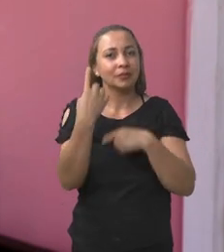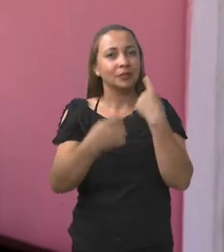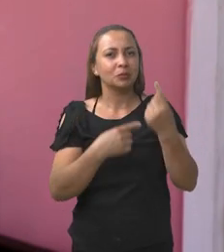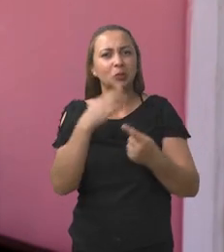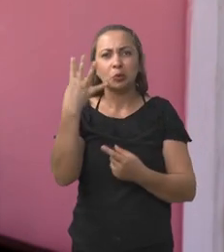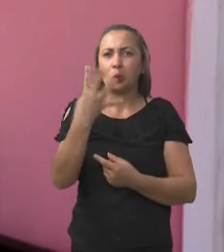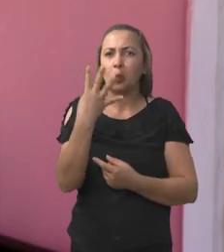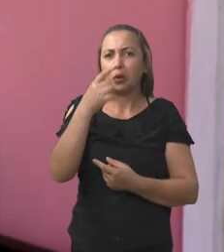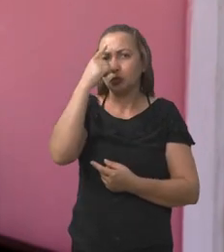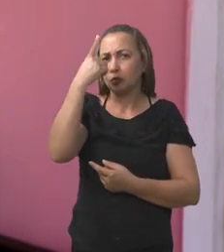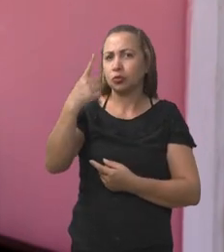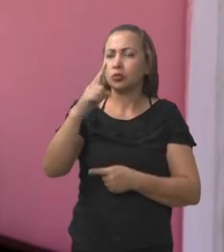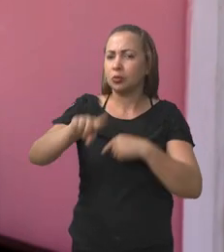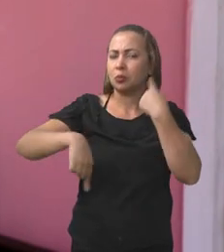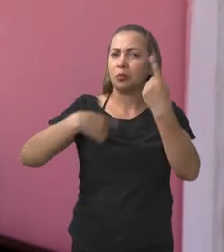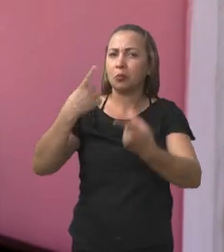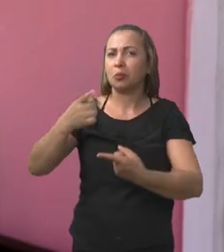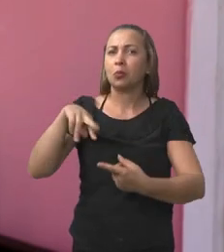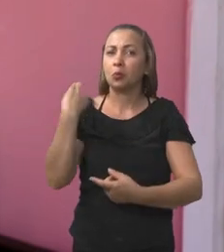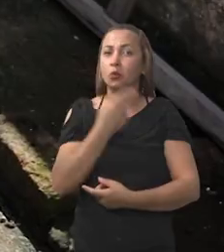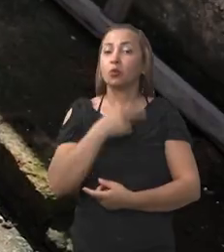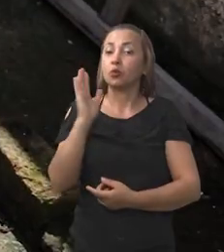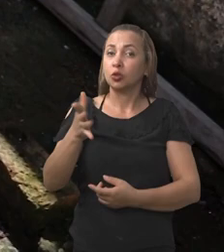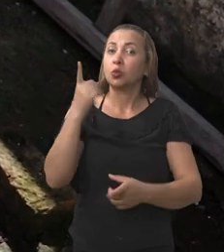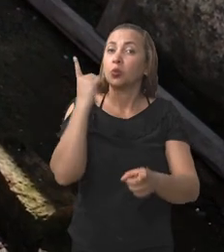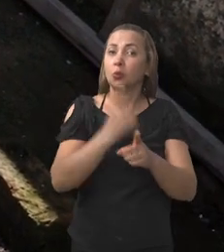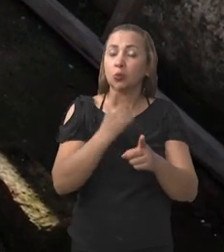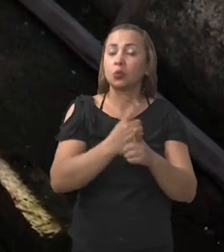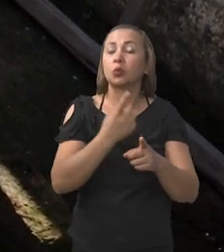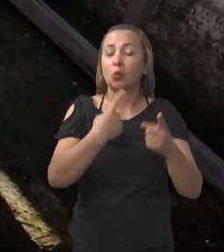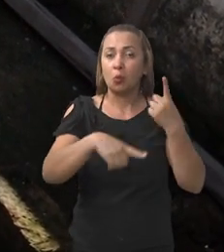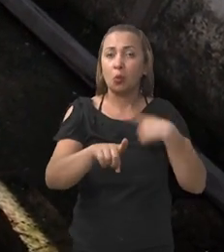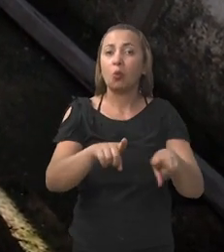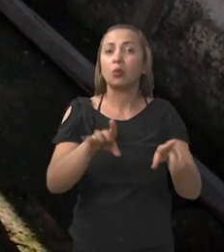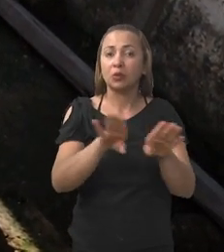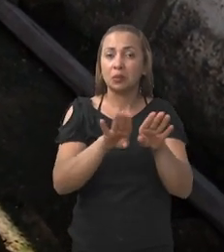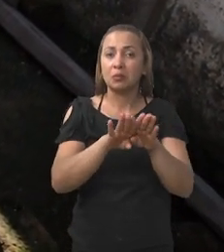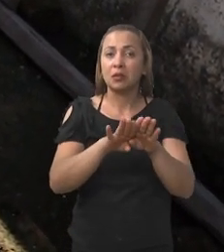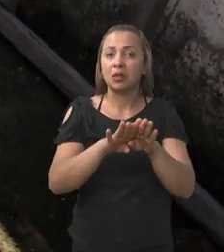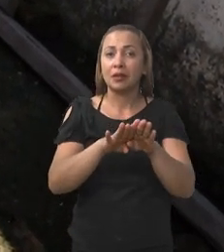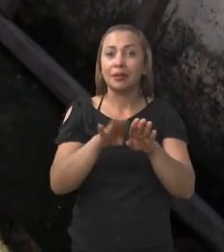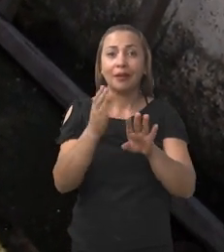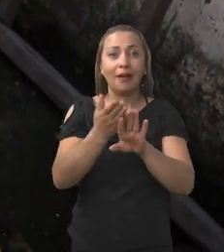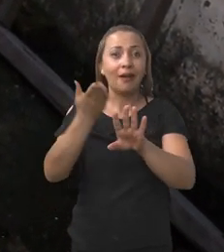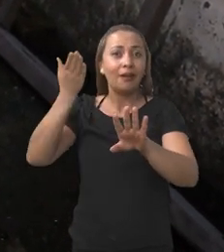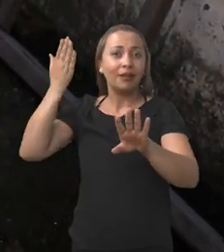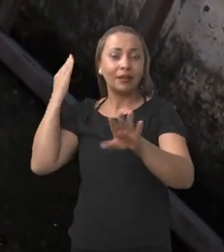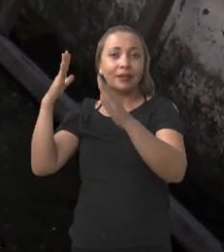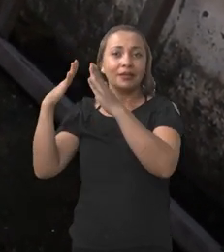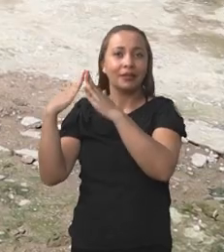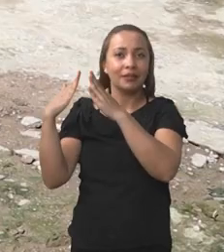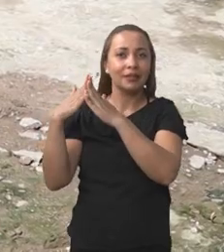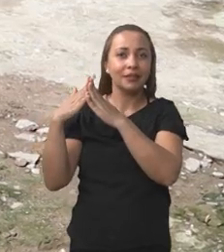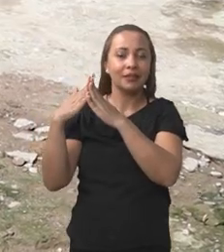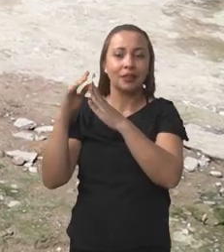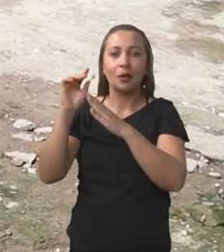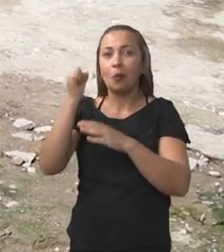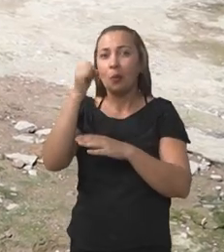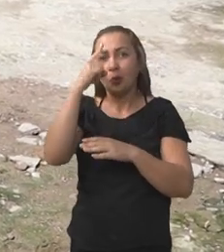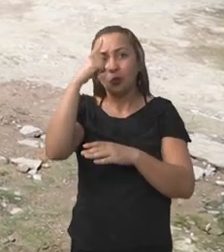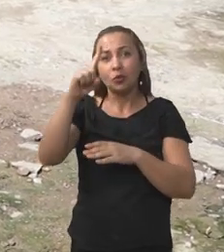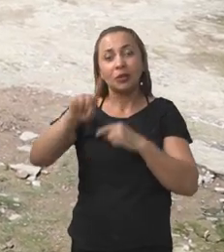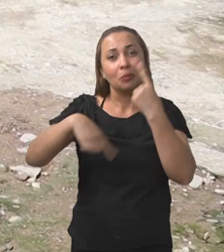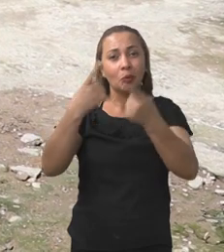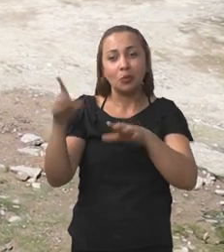uns 4 dias depois, nós já achamos outro lá no fundo. 8 dias depois, nós